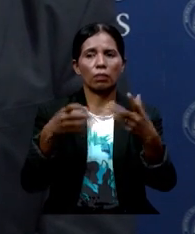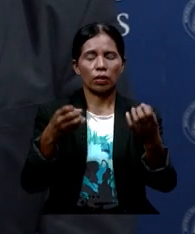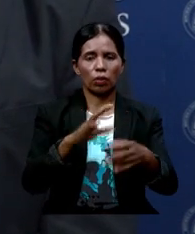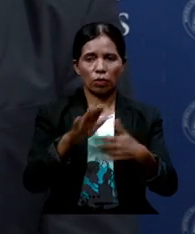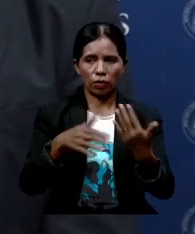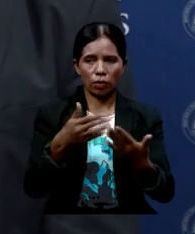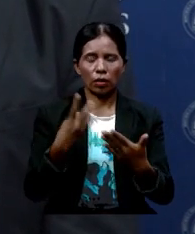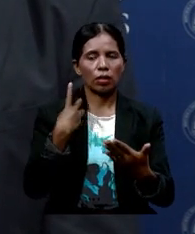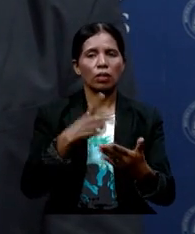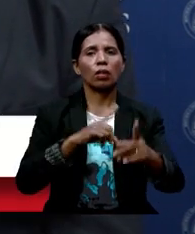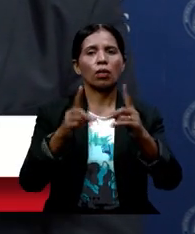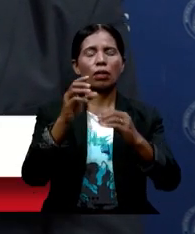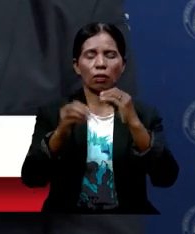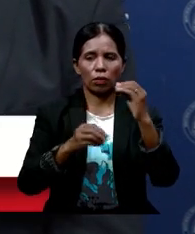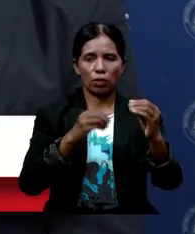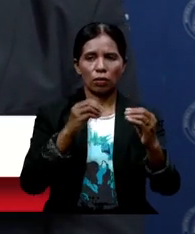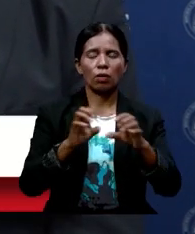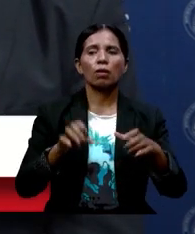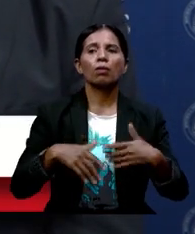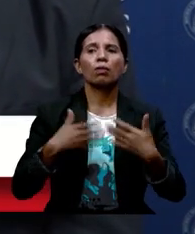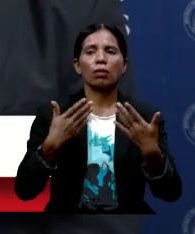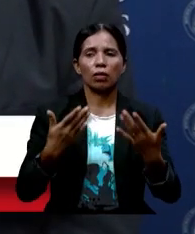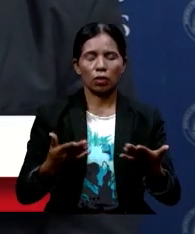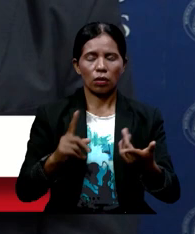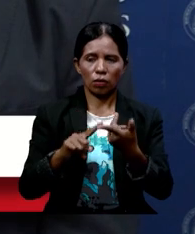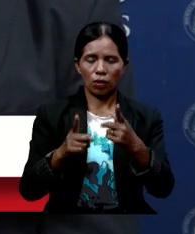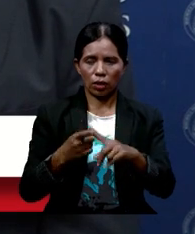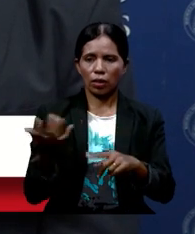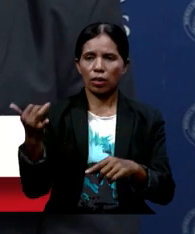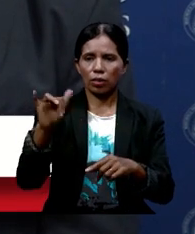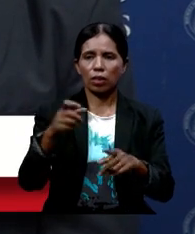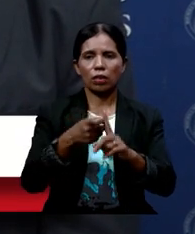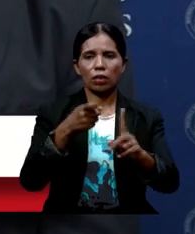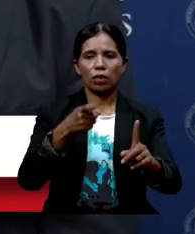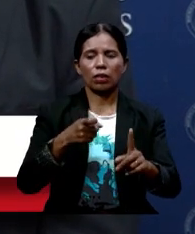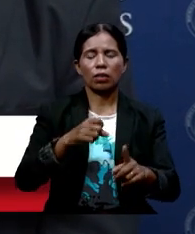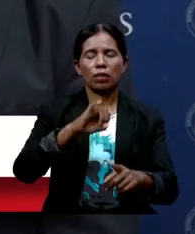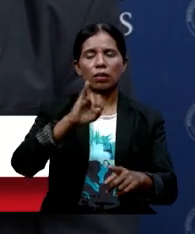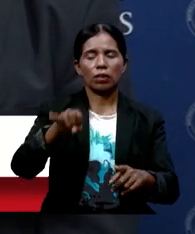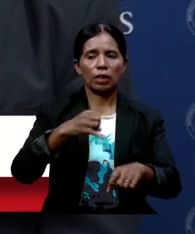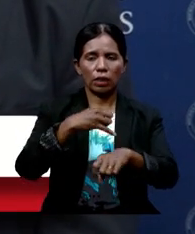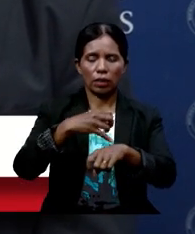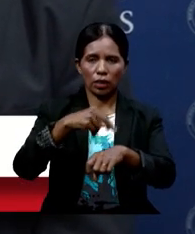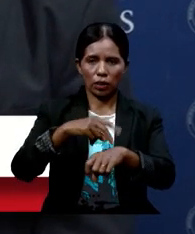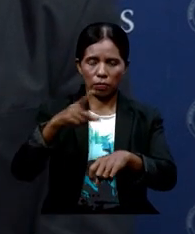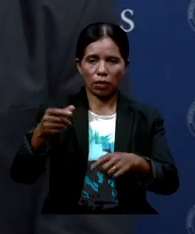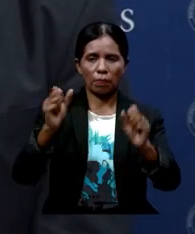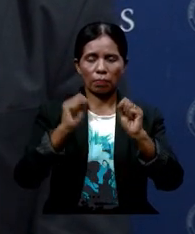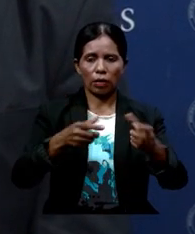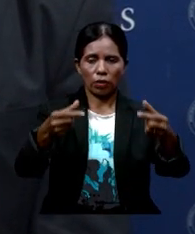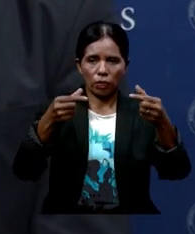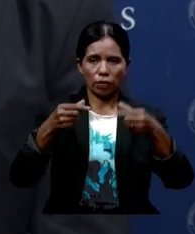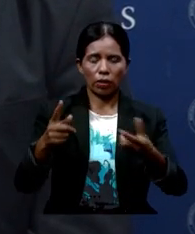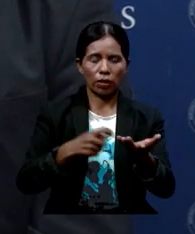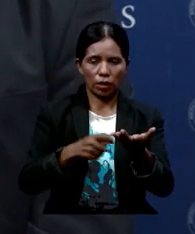geralmente ita kulia barak liu kona ba iha unsa maluk sira usi Nutrisaun Internasional vai for technical